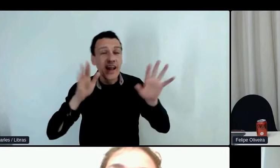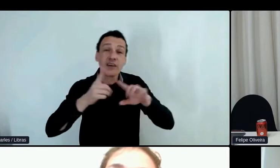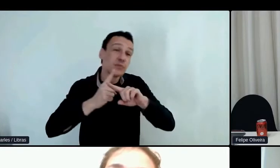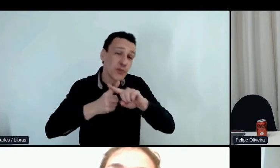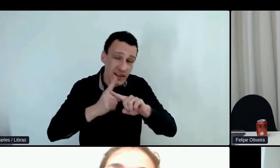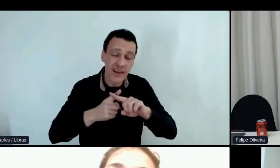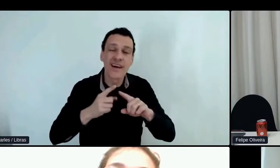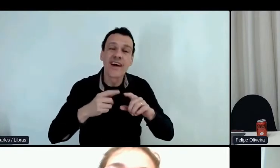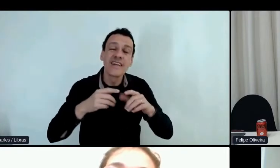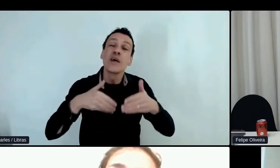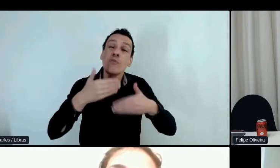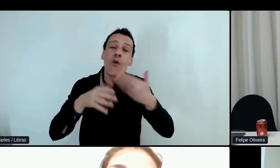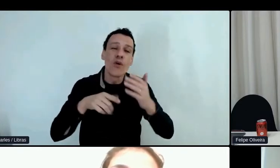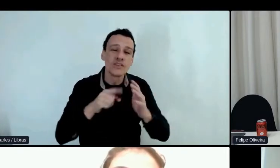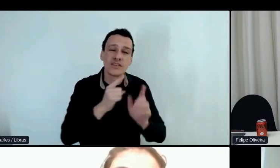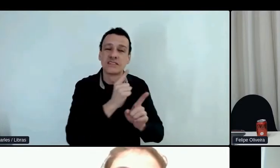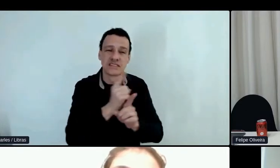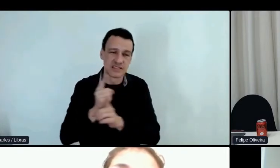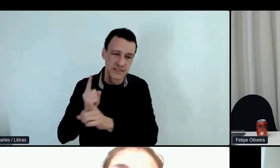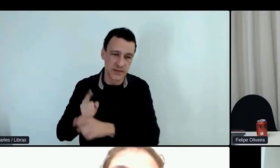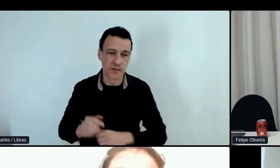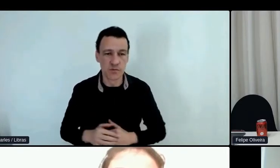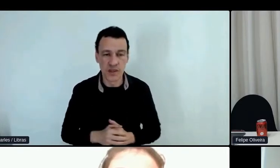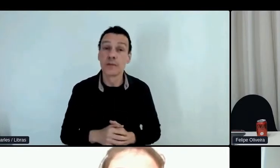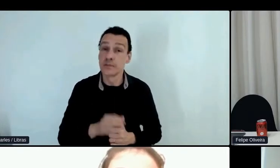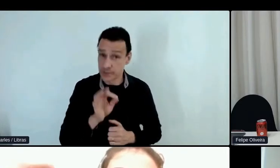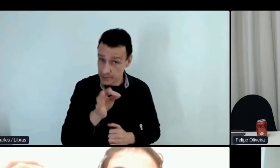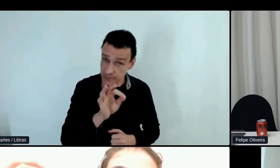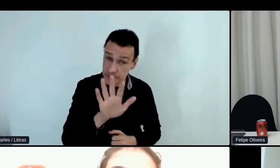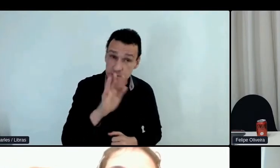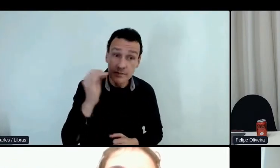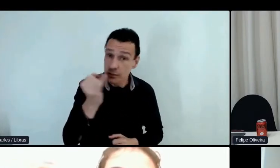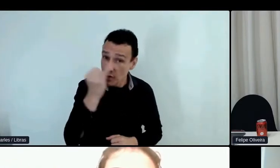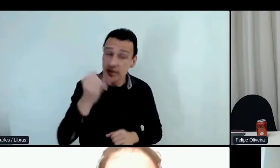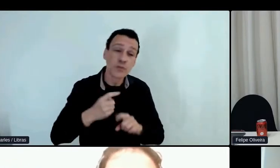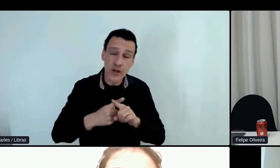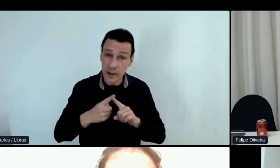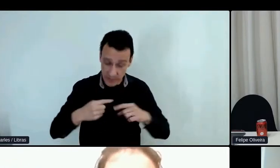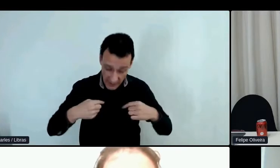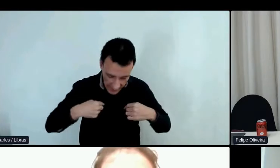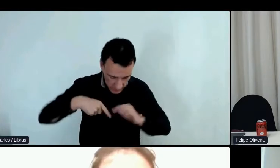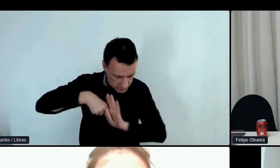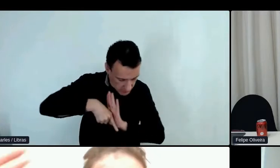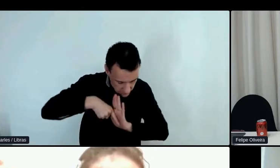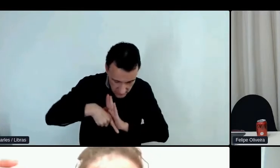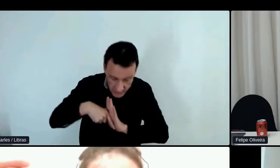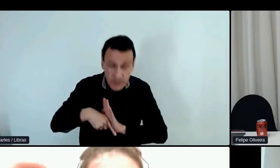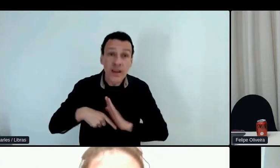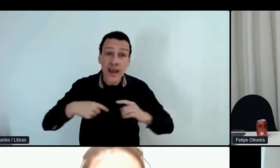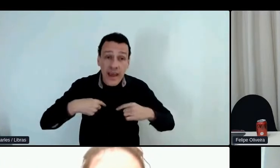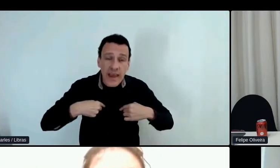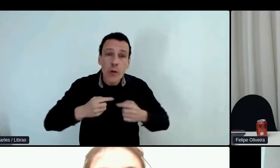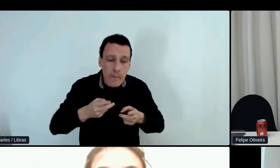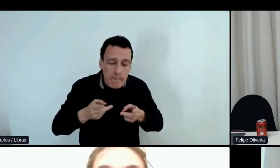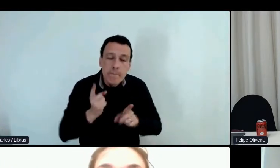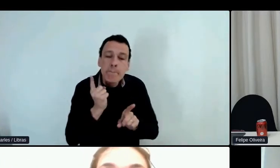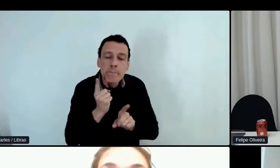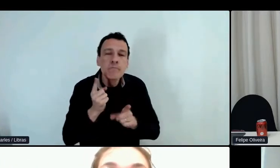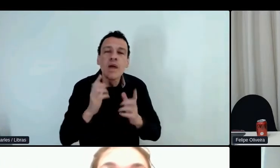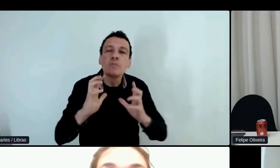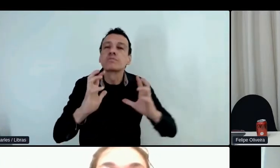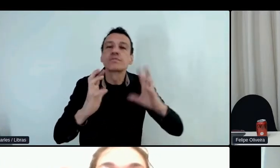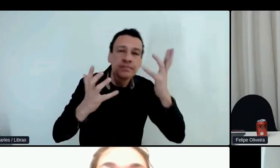o autista fala, nossa, então é por isso que daquele dia a gente falou desse jeito, ou é por isso que aquele dia você não entendeu o que eu falei, ou eu não entendi o que você